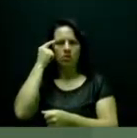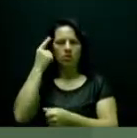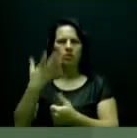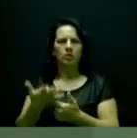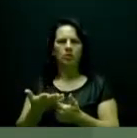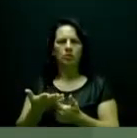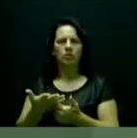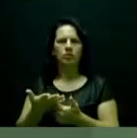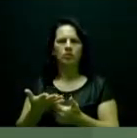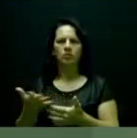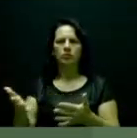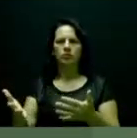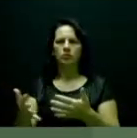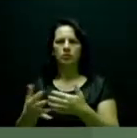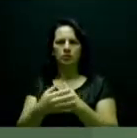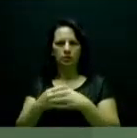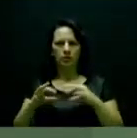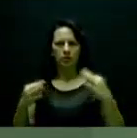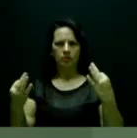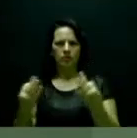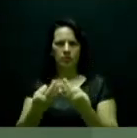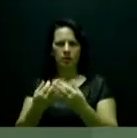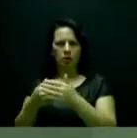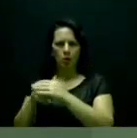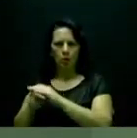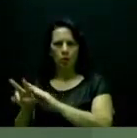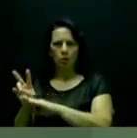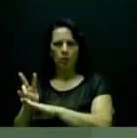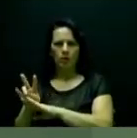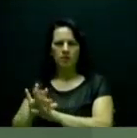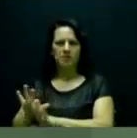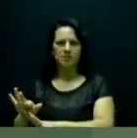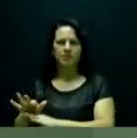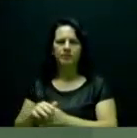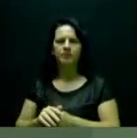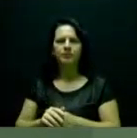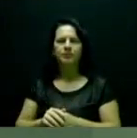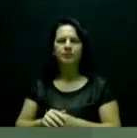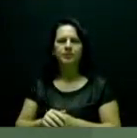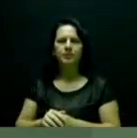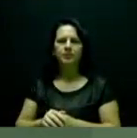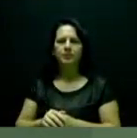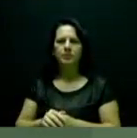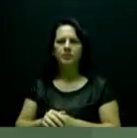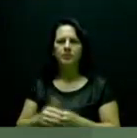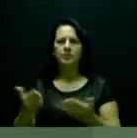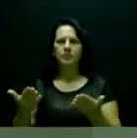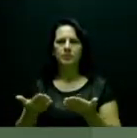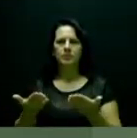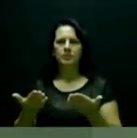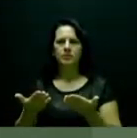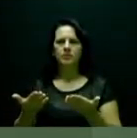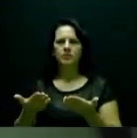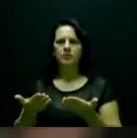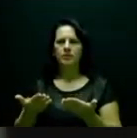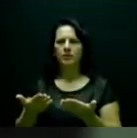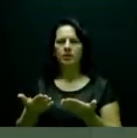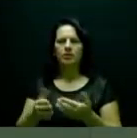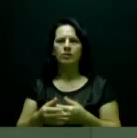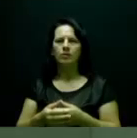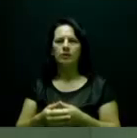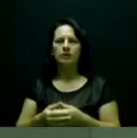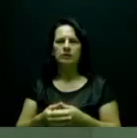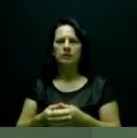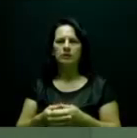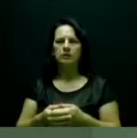blindar efetivamente a minha família. Agora, como foi um vídeo a queima-roupa, popularmente